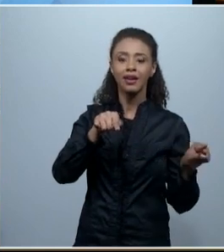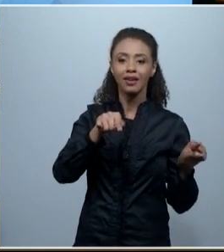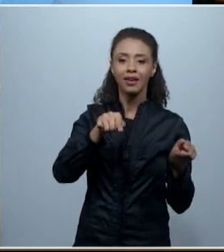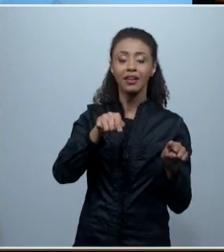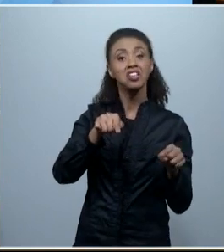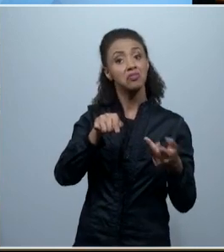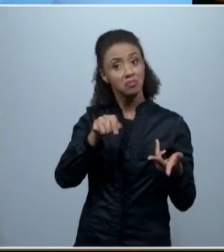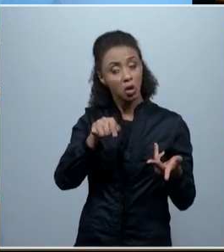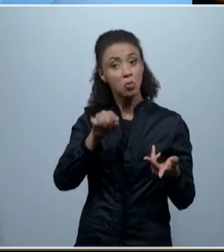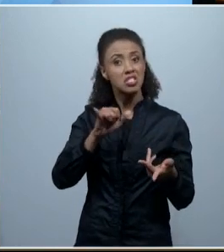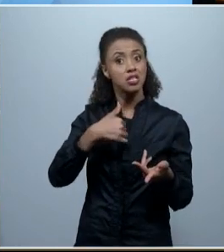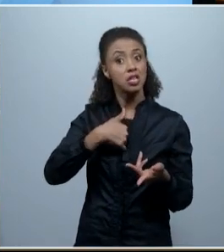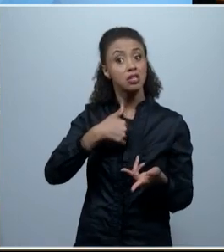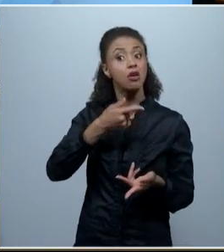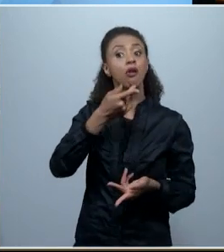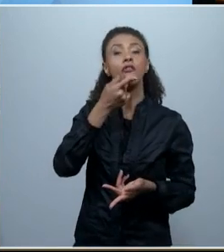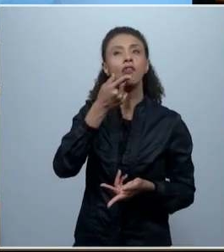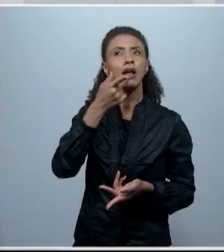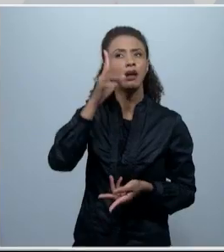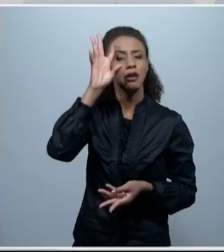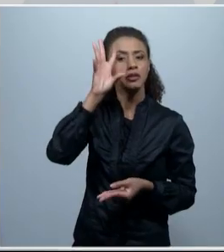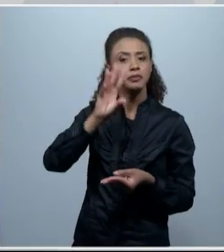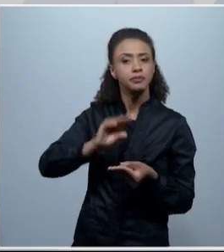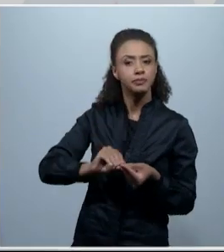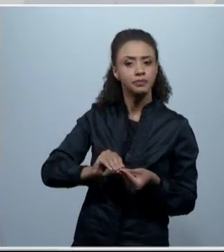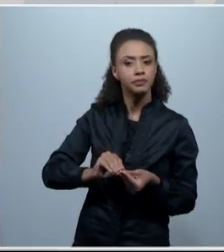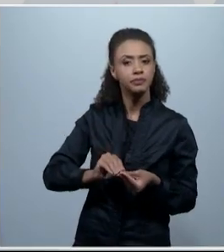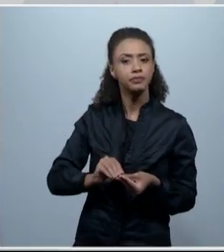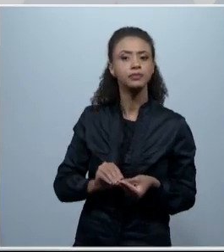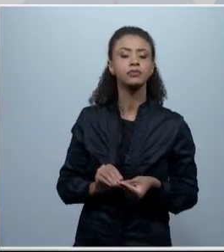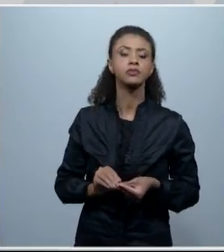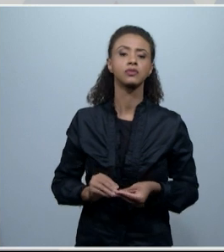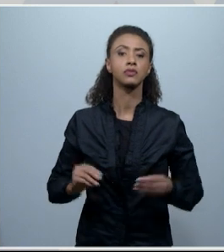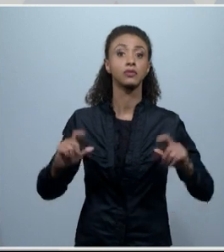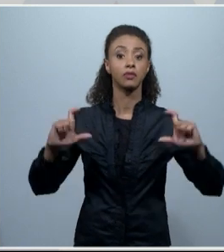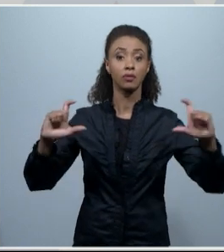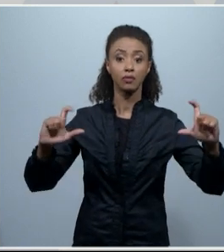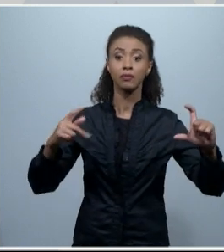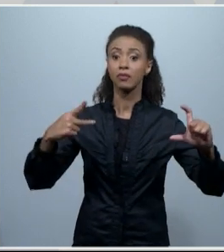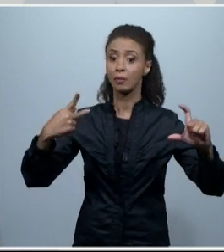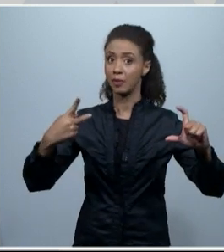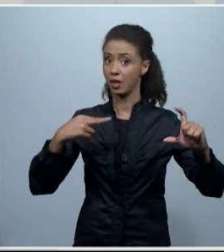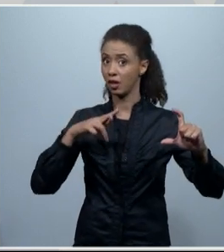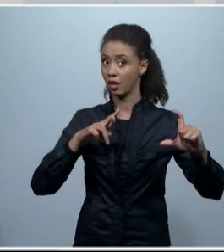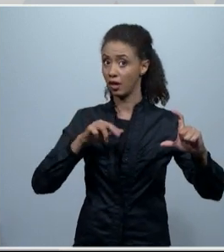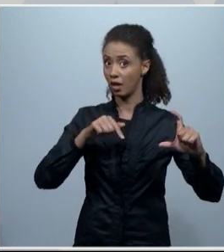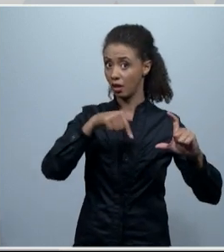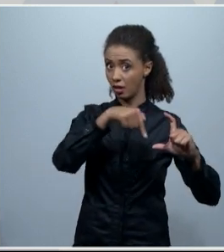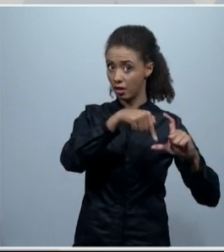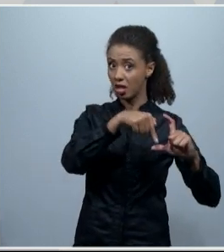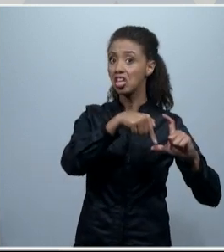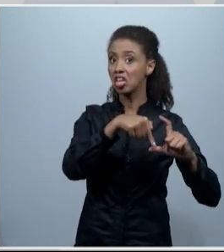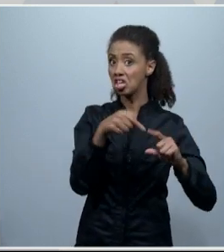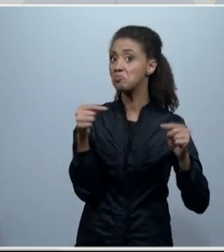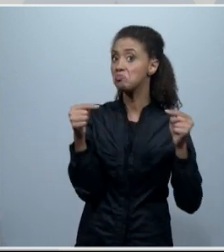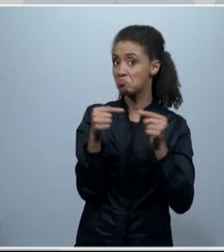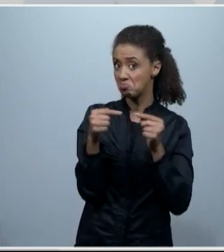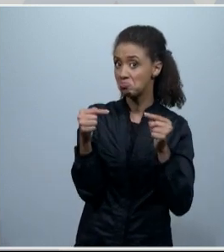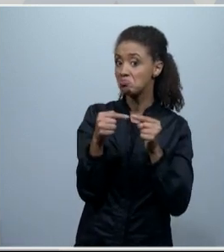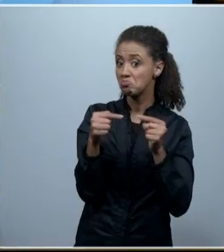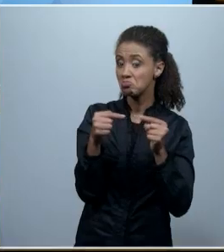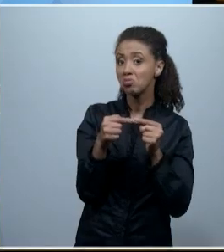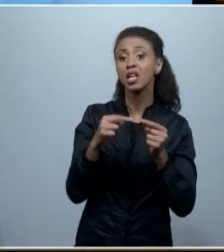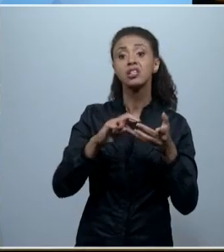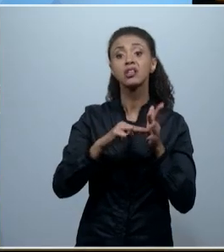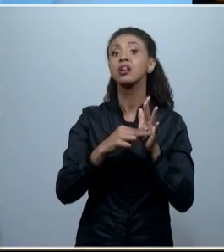a relação ter na área p&r que é satisfeita é a mesma coisa que dizer que o